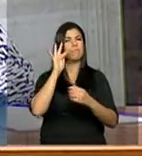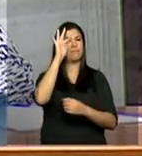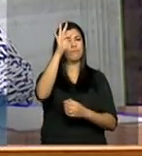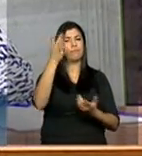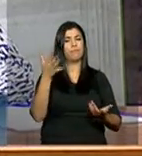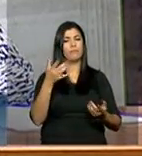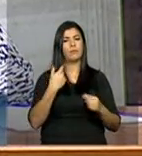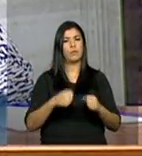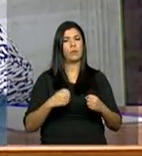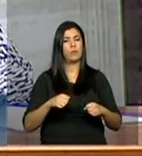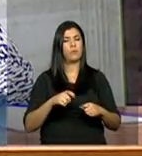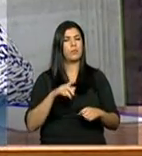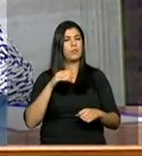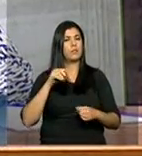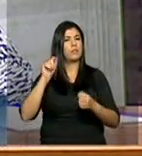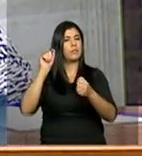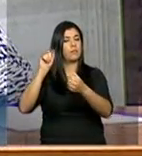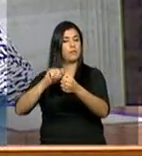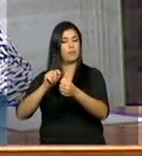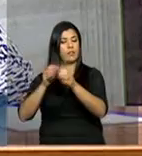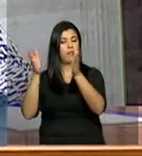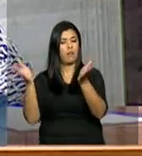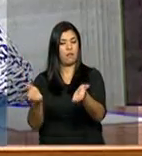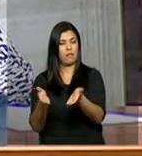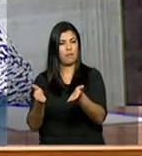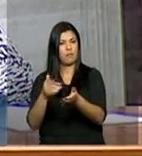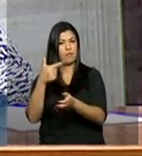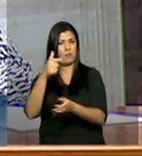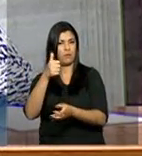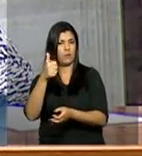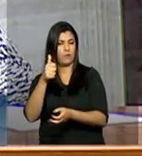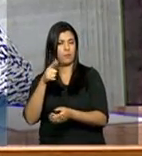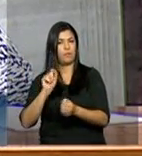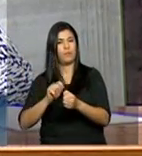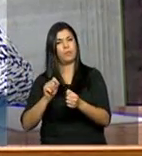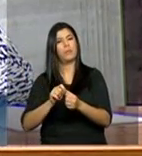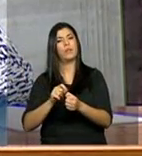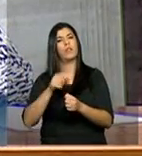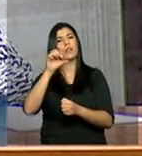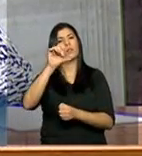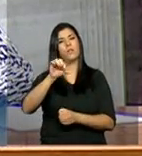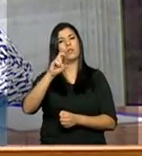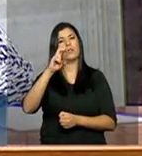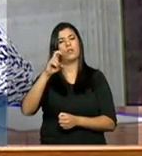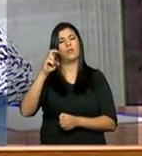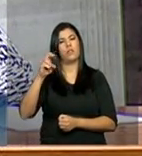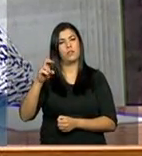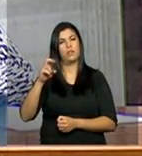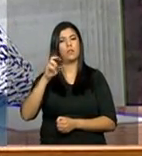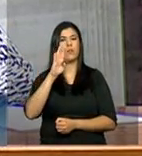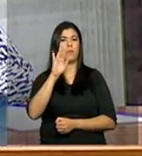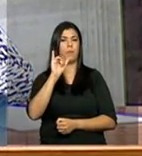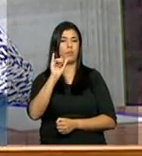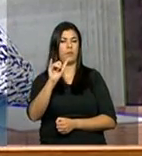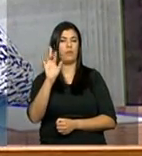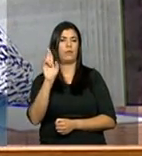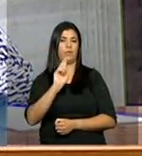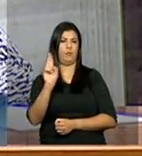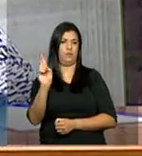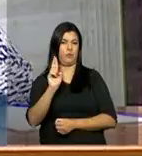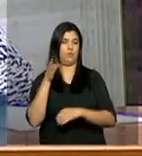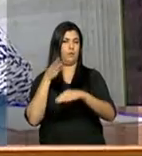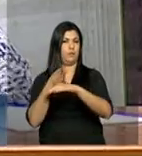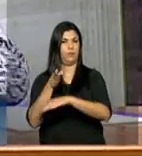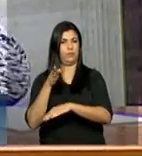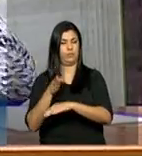Então, o que nós íamos executar, o que nós prevíamos executar, era 955 bilhões de